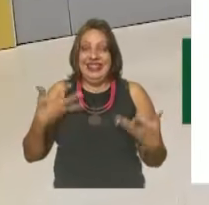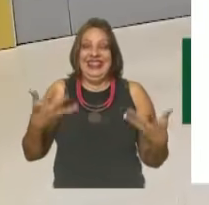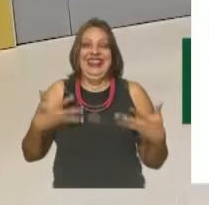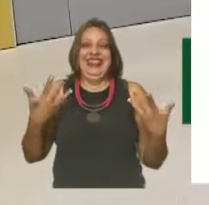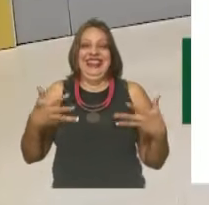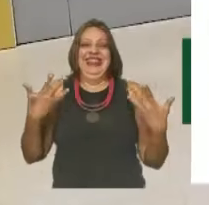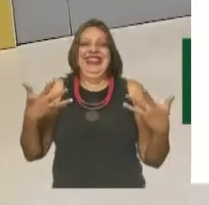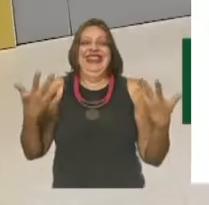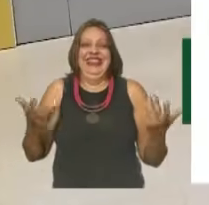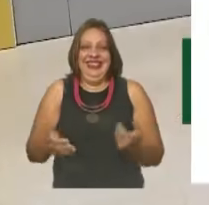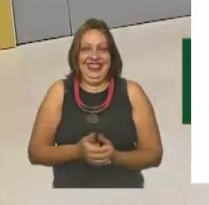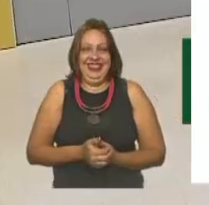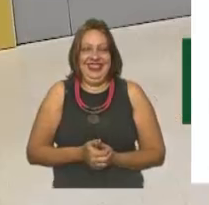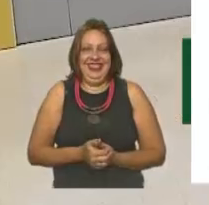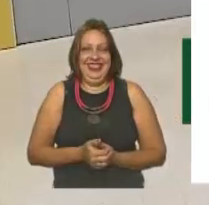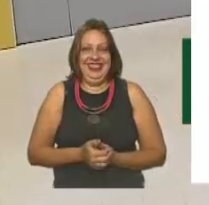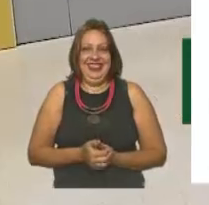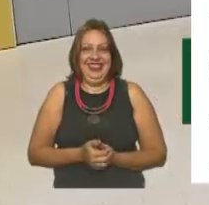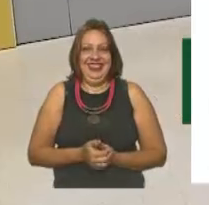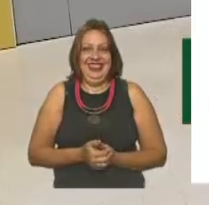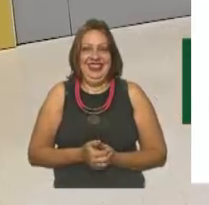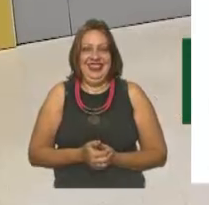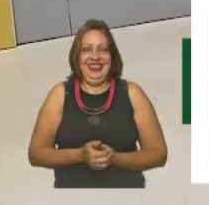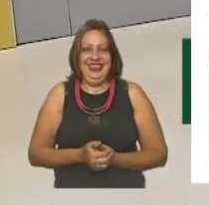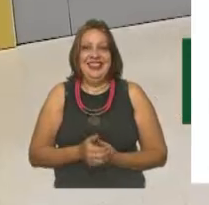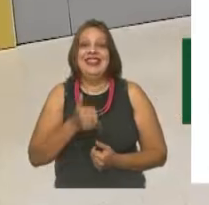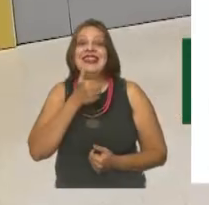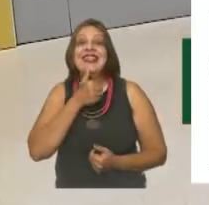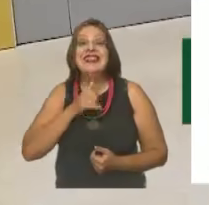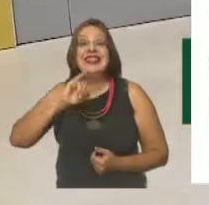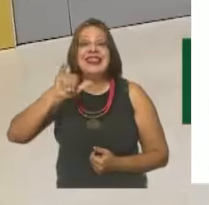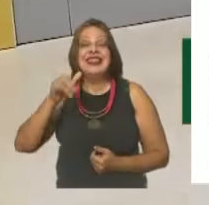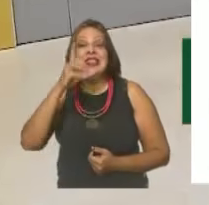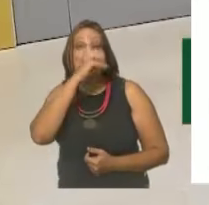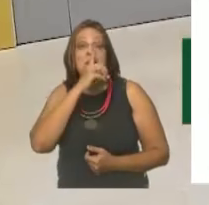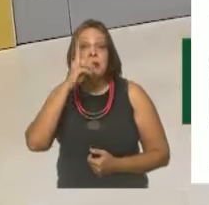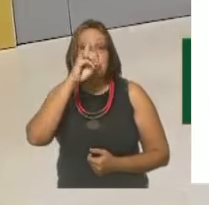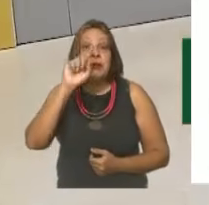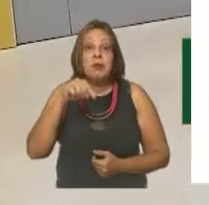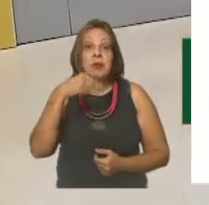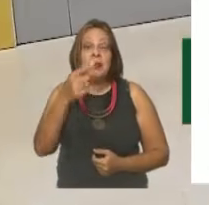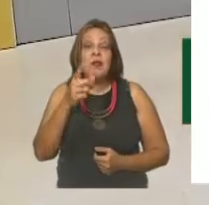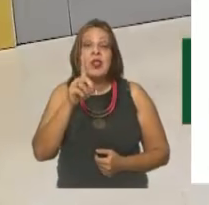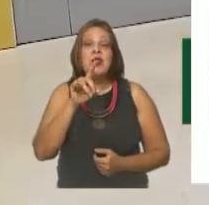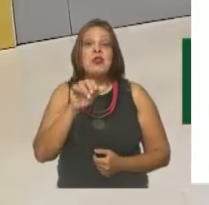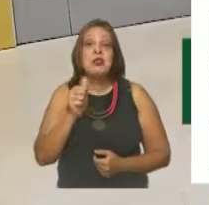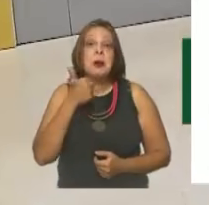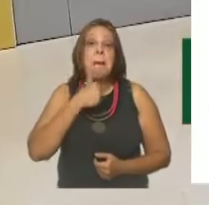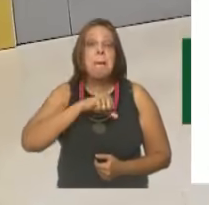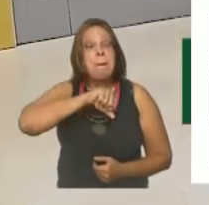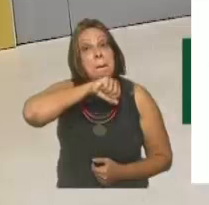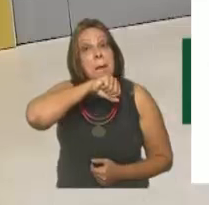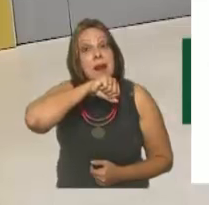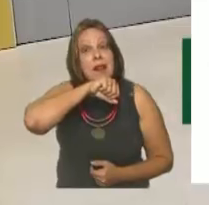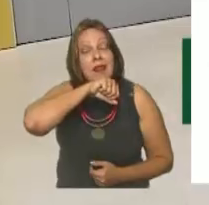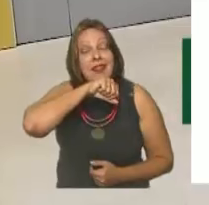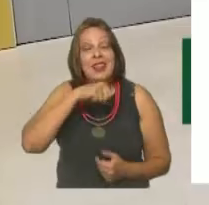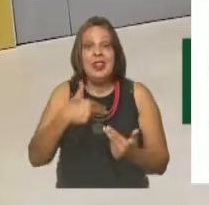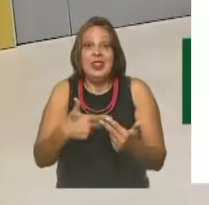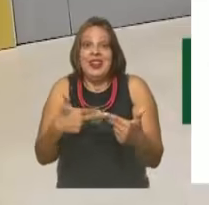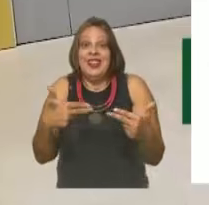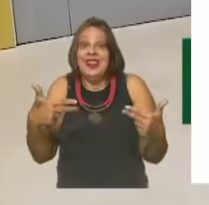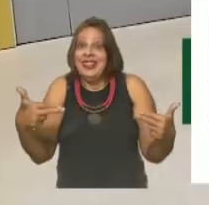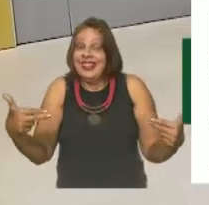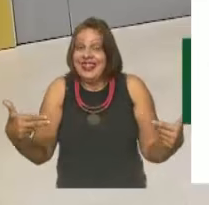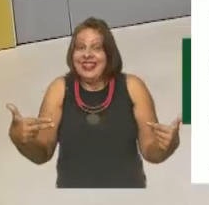te contar que vem muita novidade, domingão, Dia das Mães? Já é domingo que vem, menino, né? O domingão tá chegando a hora. Júnior, vai